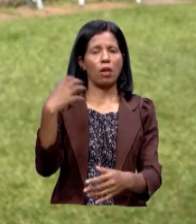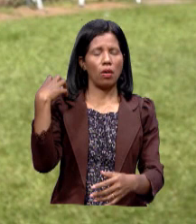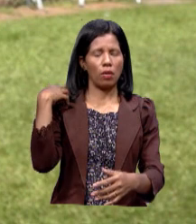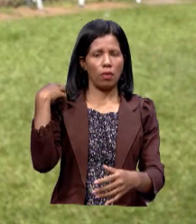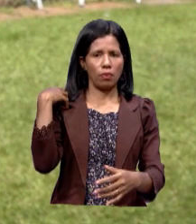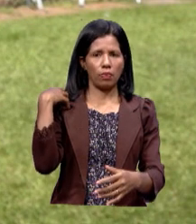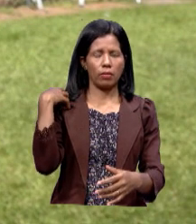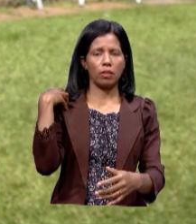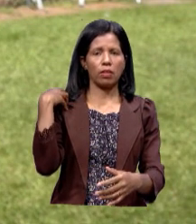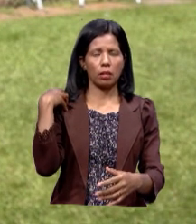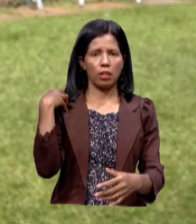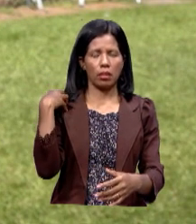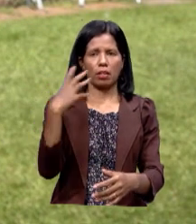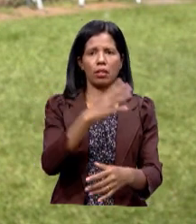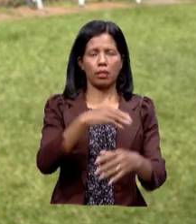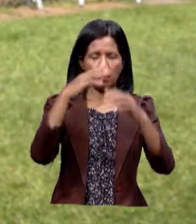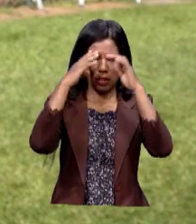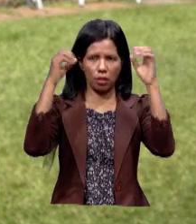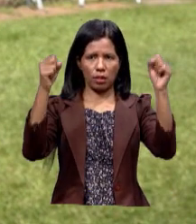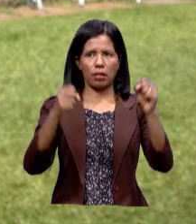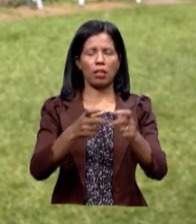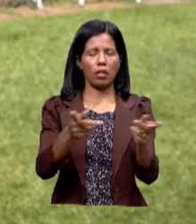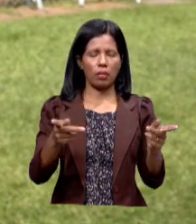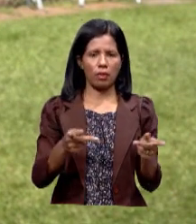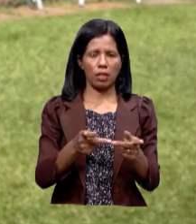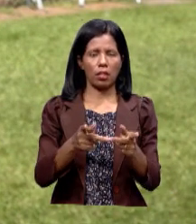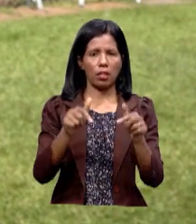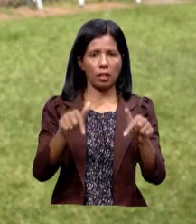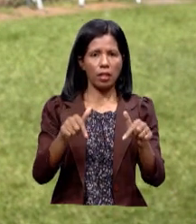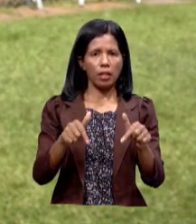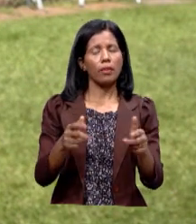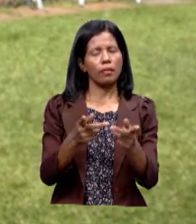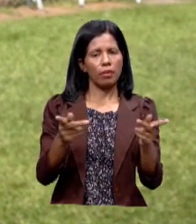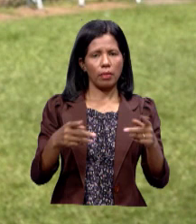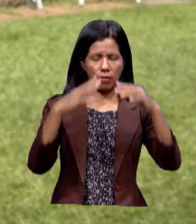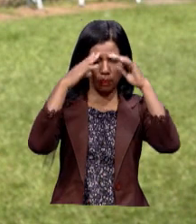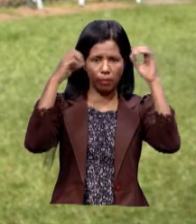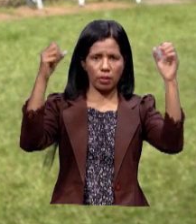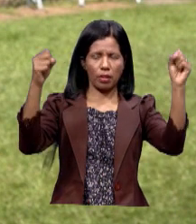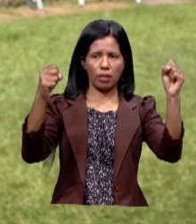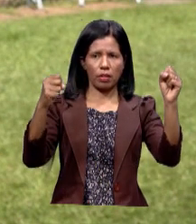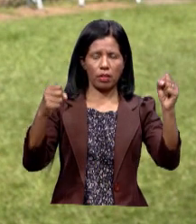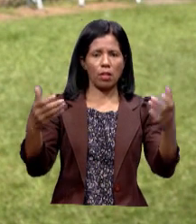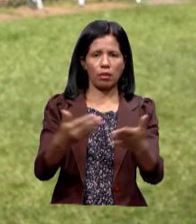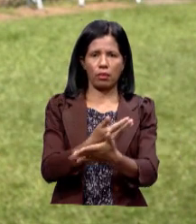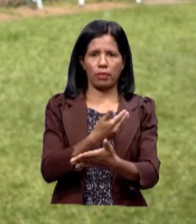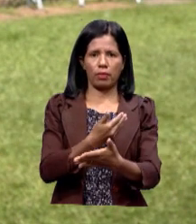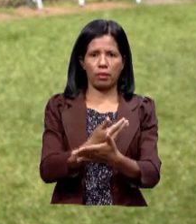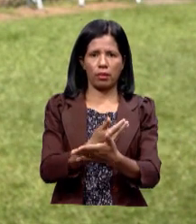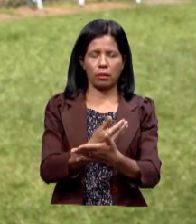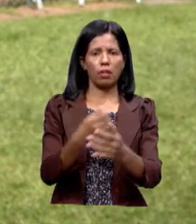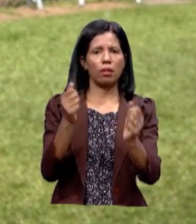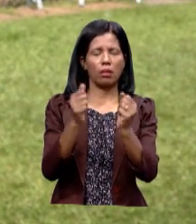Itamaraty, Fatin Itané, Fatin Ebe, Presidente Fong,